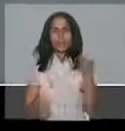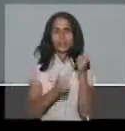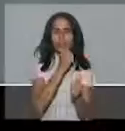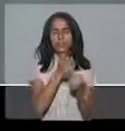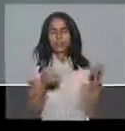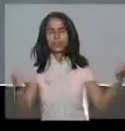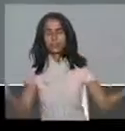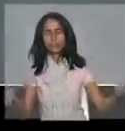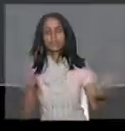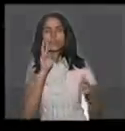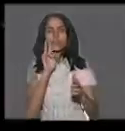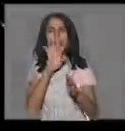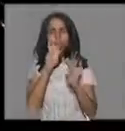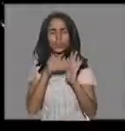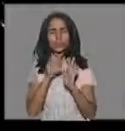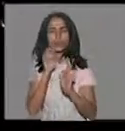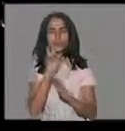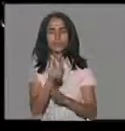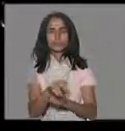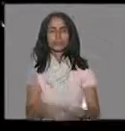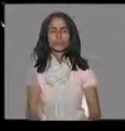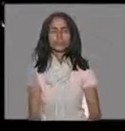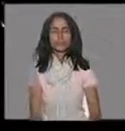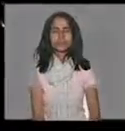tava pra todo mundo ver